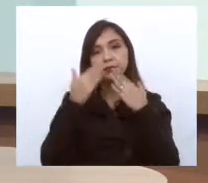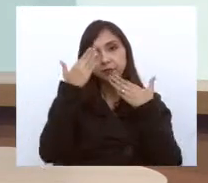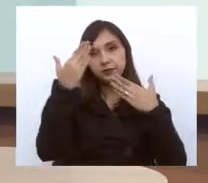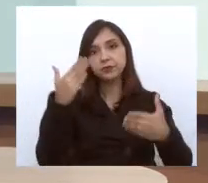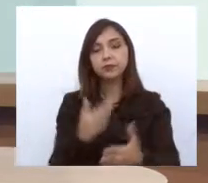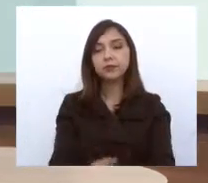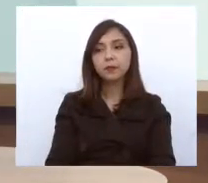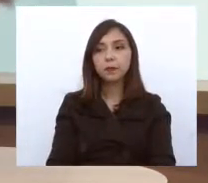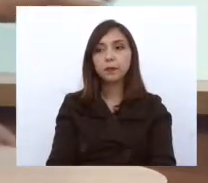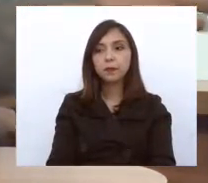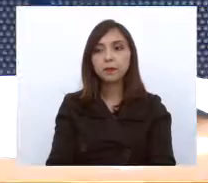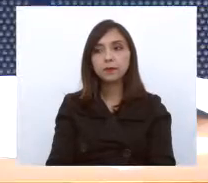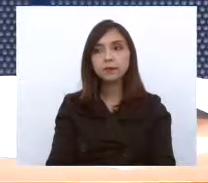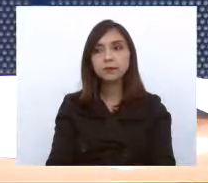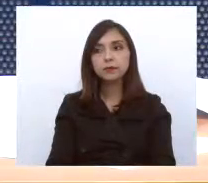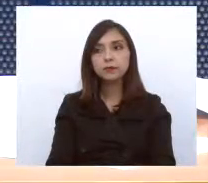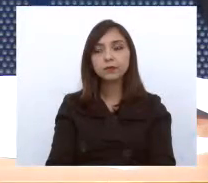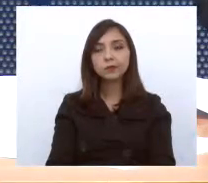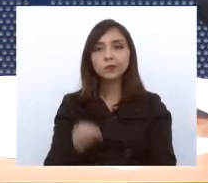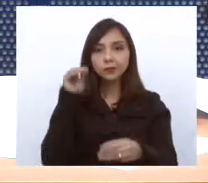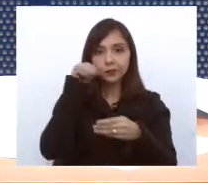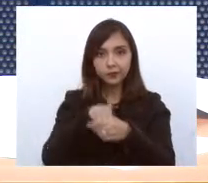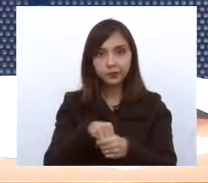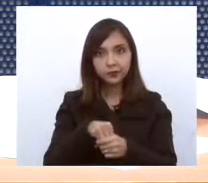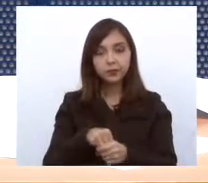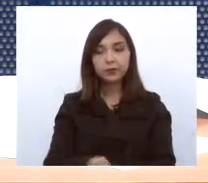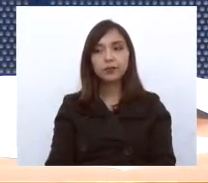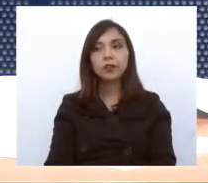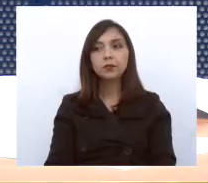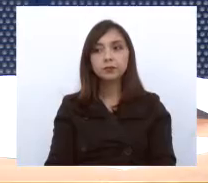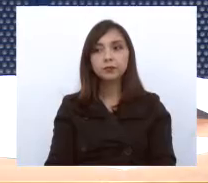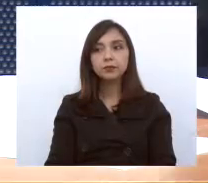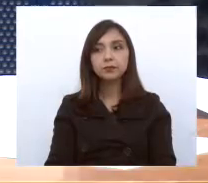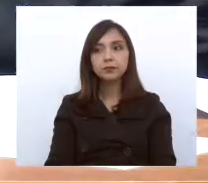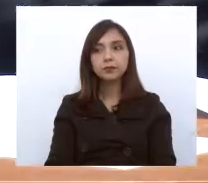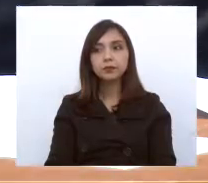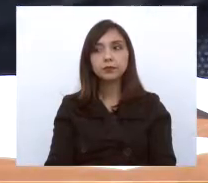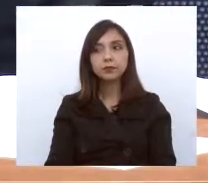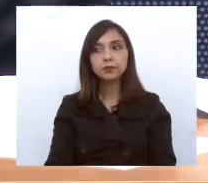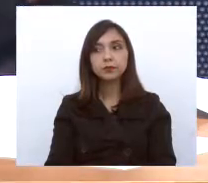Obrigado. Em votação...